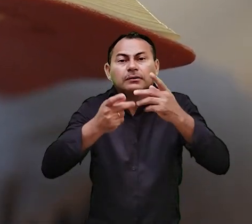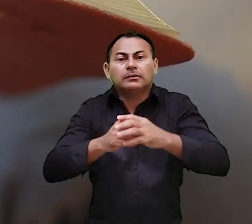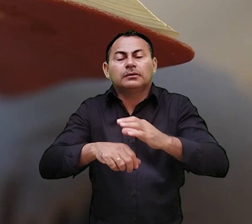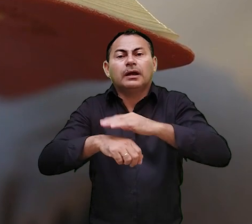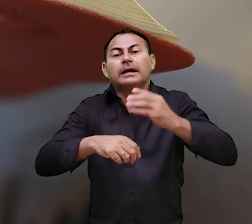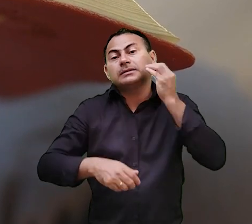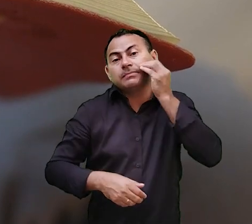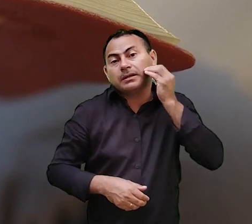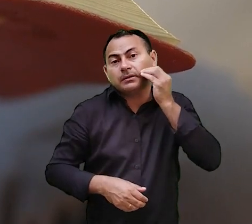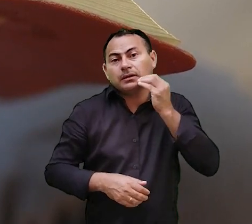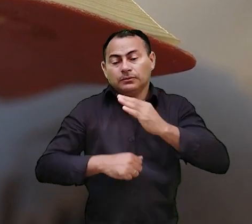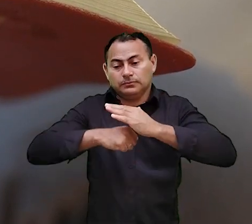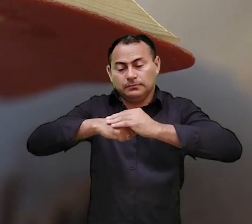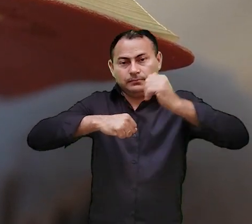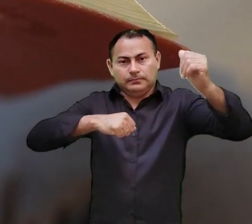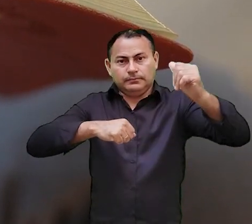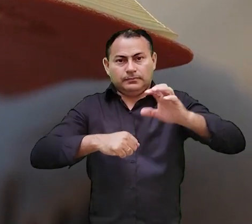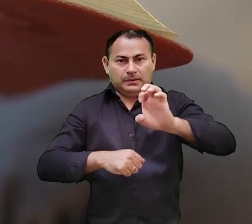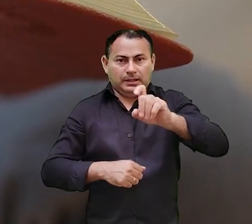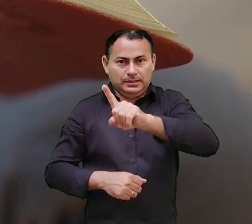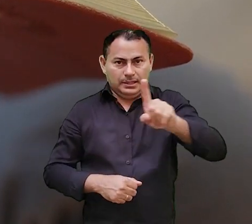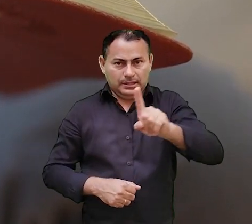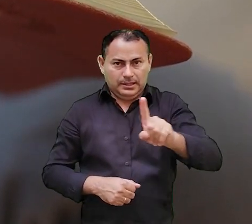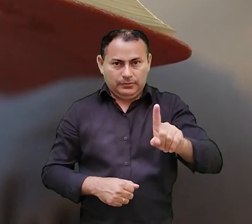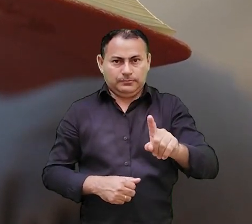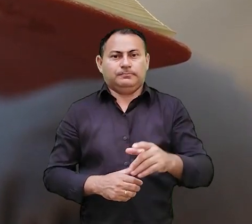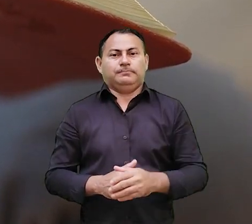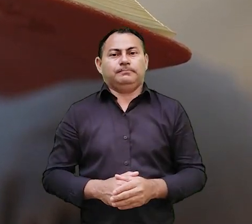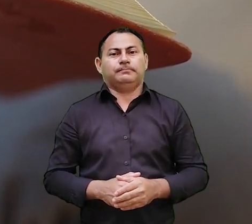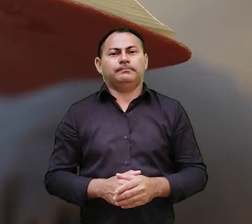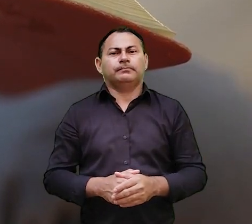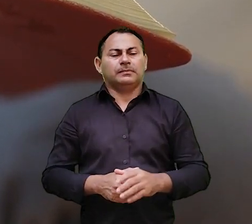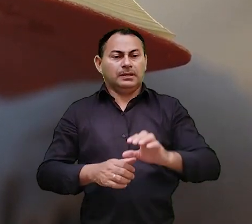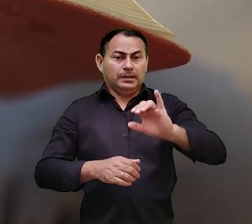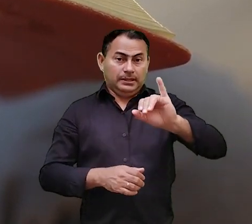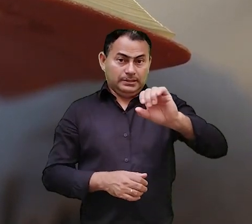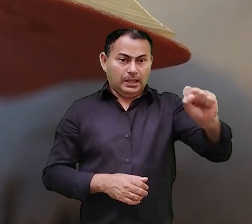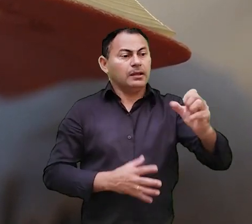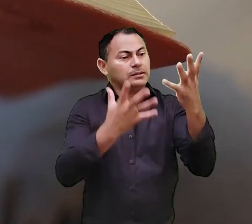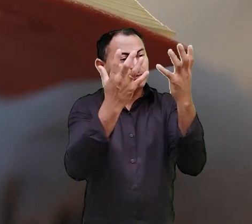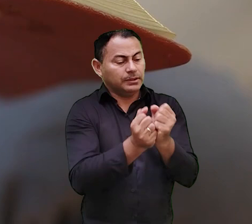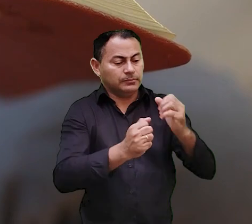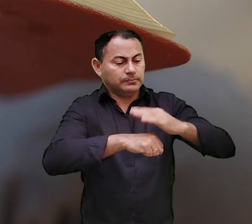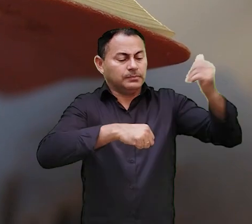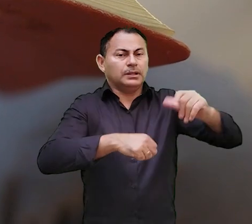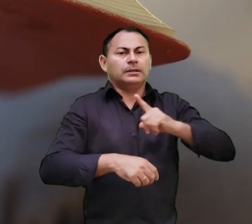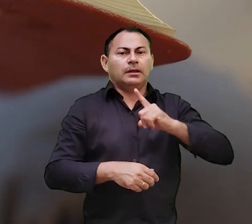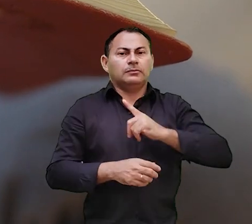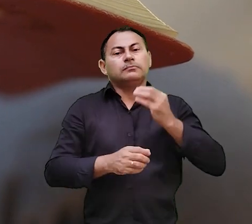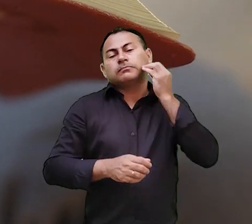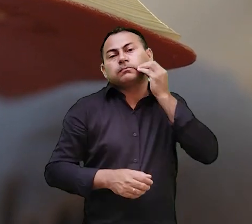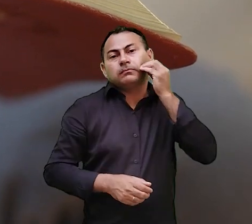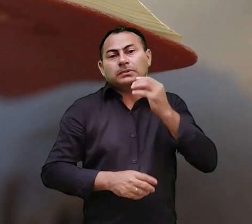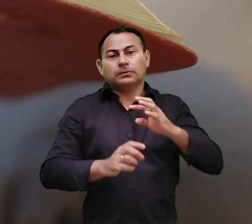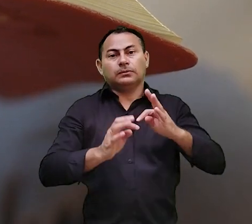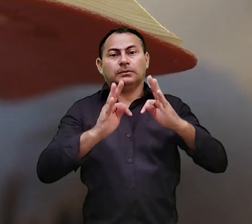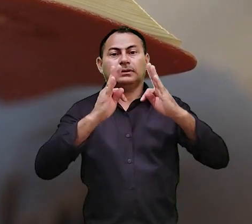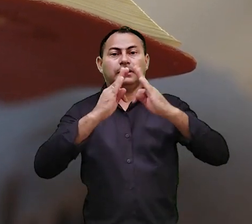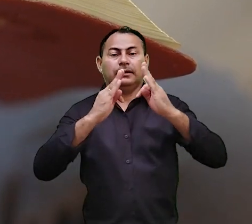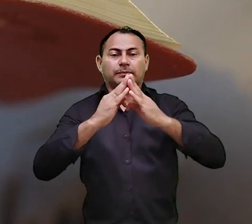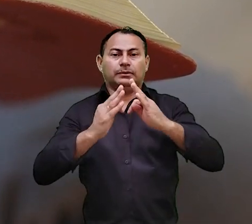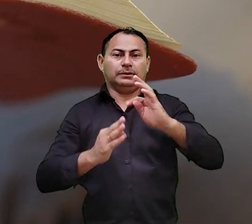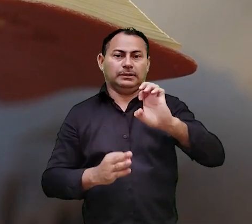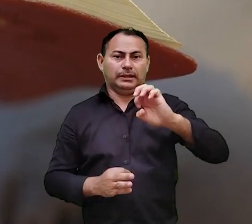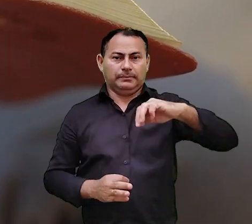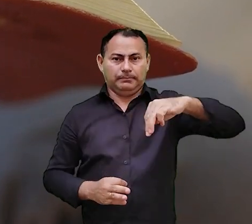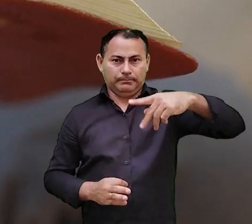experiências chamadas de as experiências do chamado de Ezequiel. Isaías tinha recebido seu chamado quando teve uma experiência